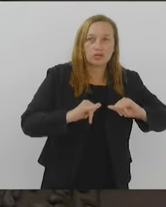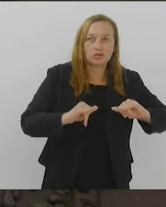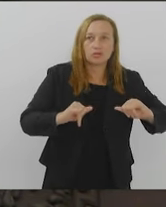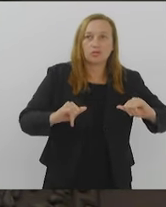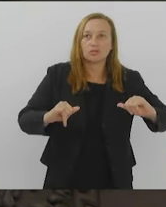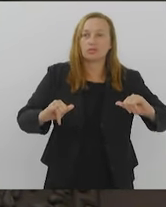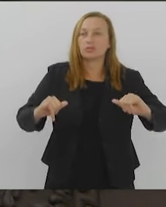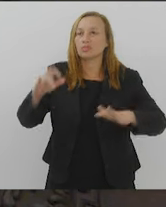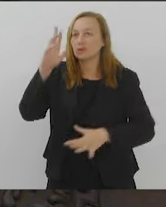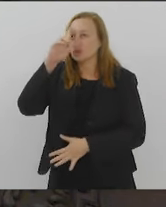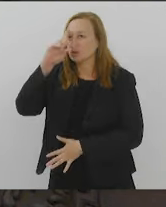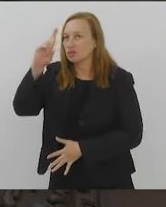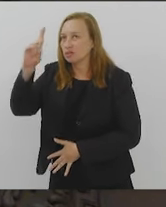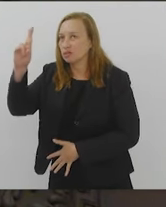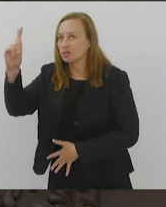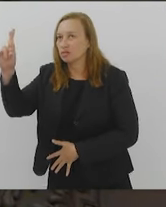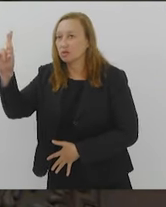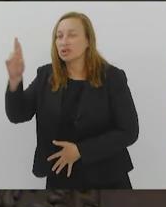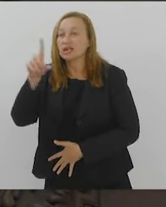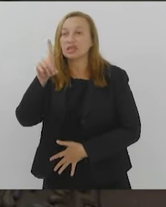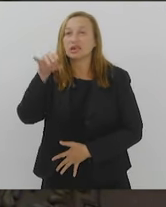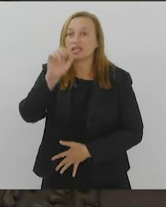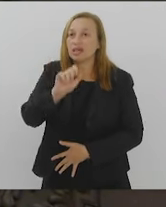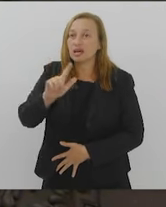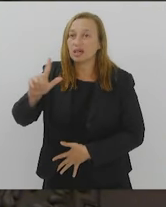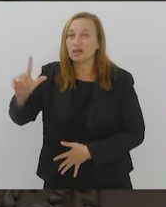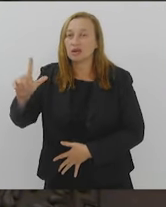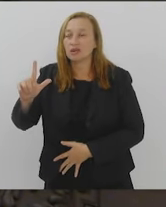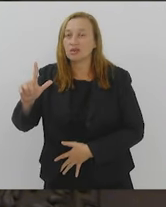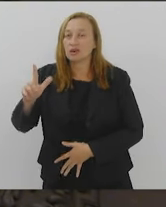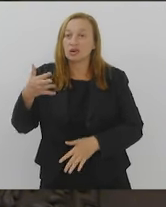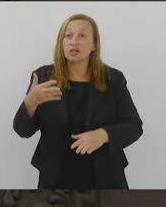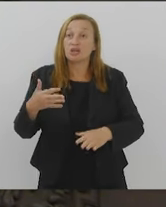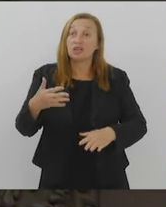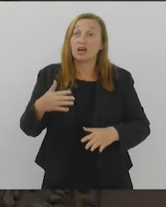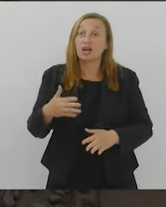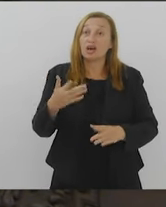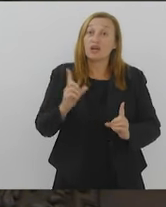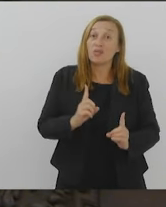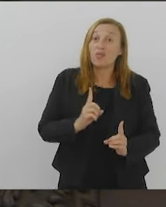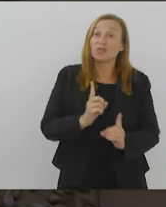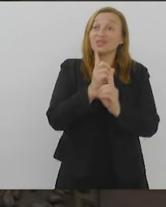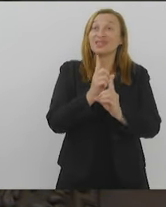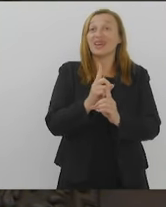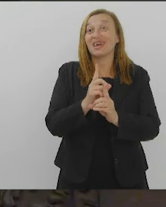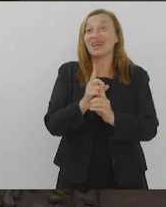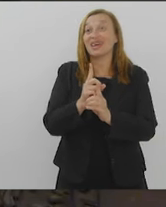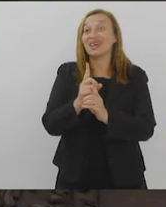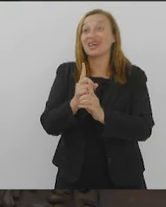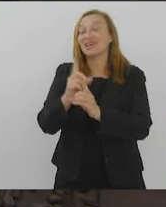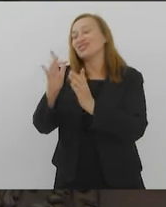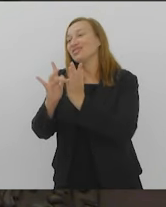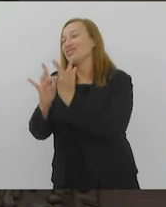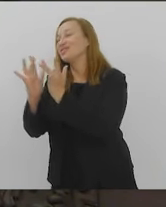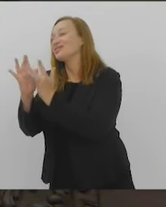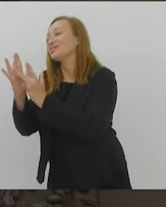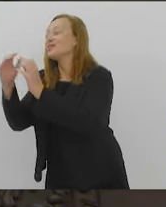lindo. E Daniel Berg: já achei uma flor